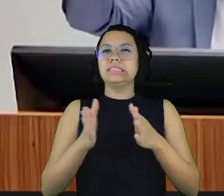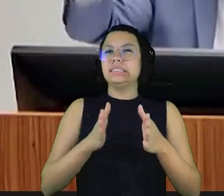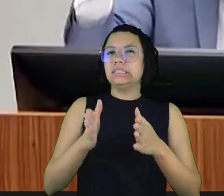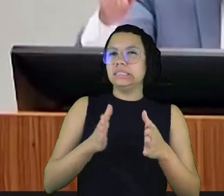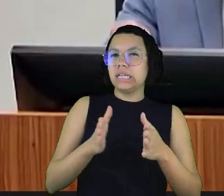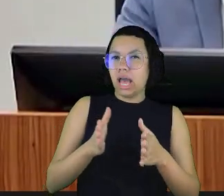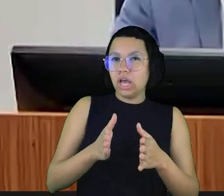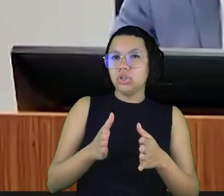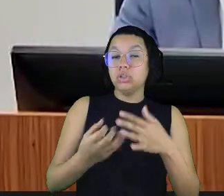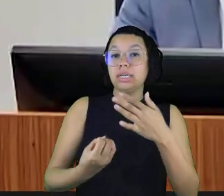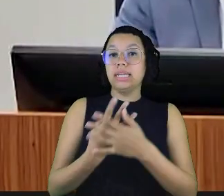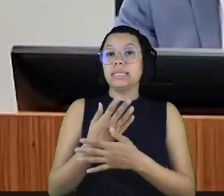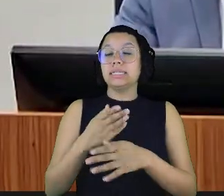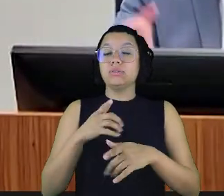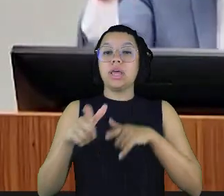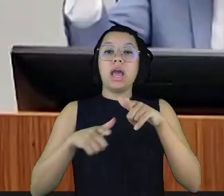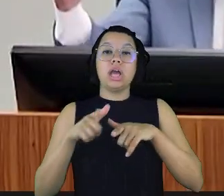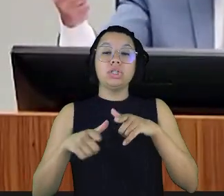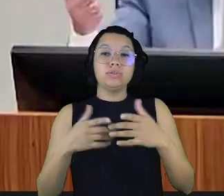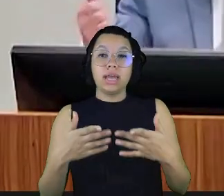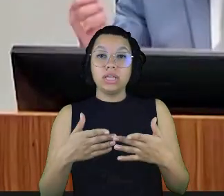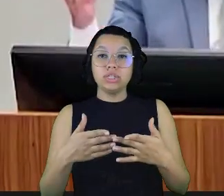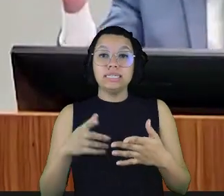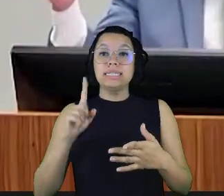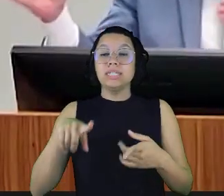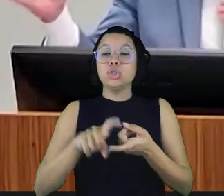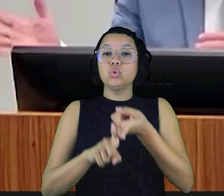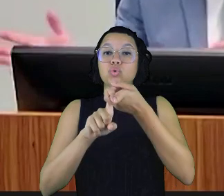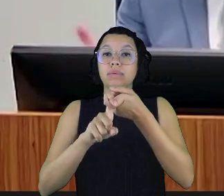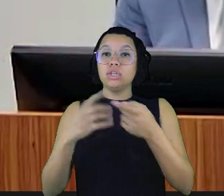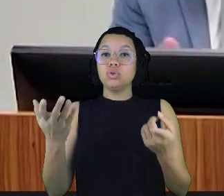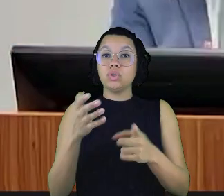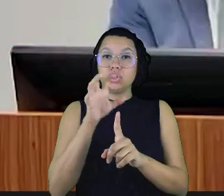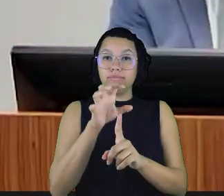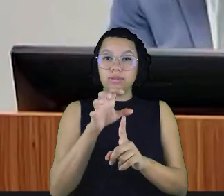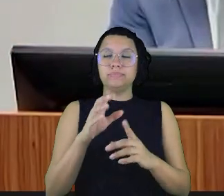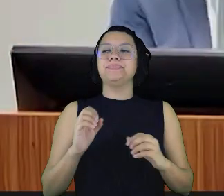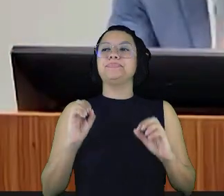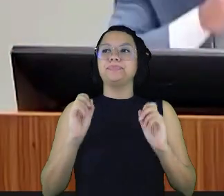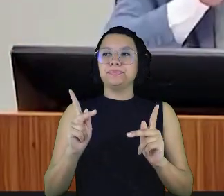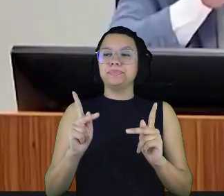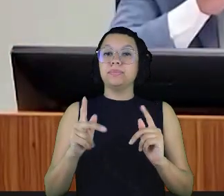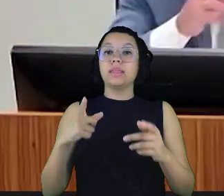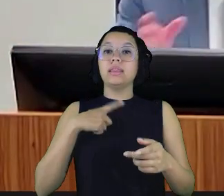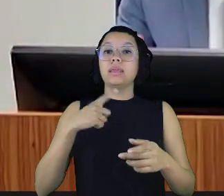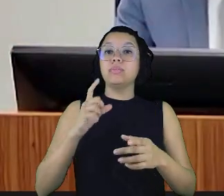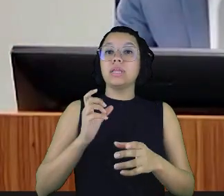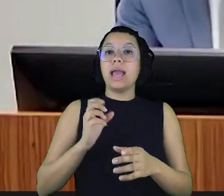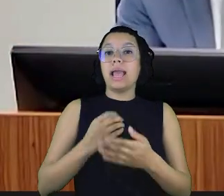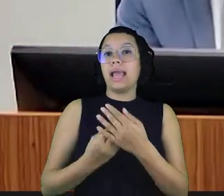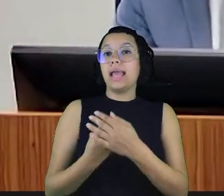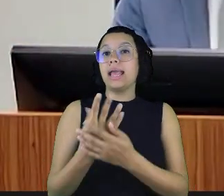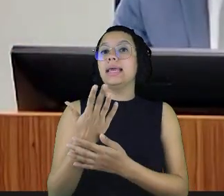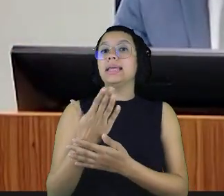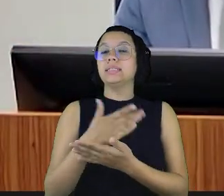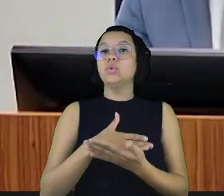executiva, para que esses efeitos sejam suspensos. Muito bem. Nós tivemos a formação no